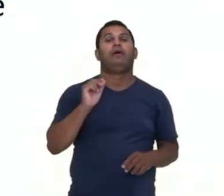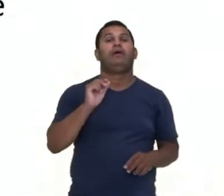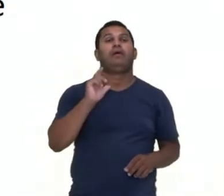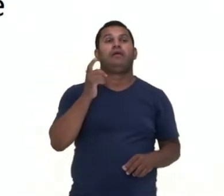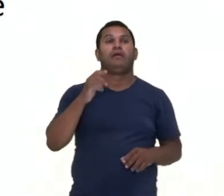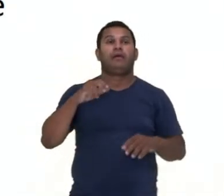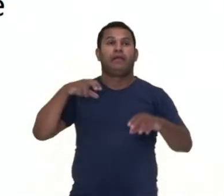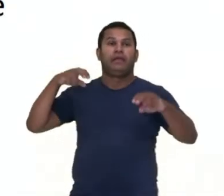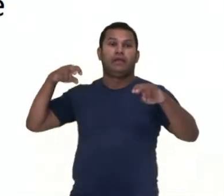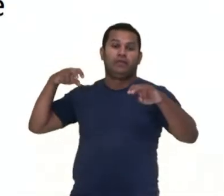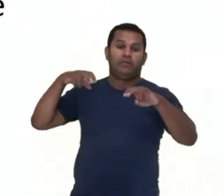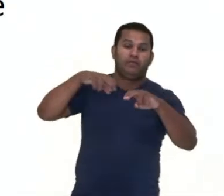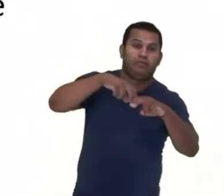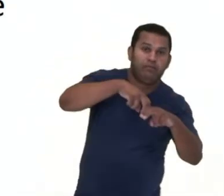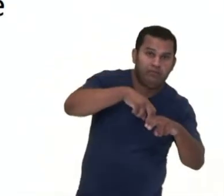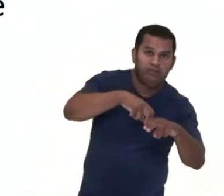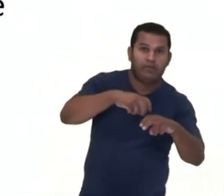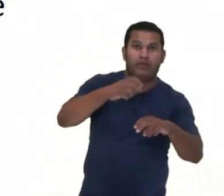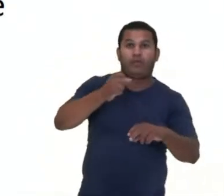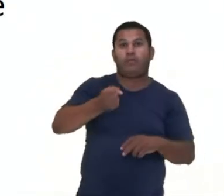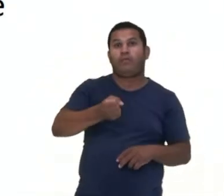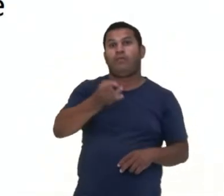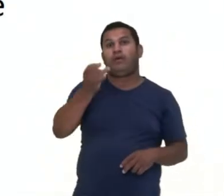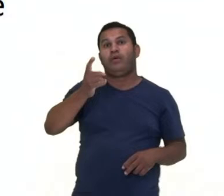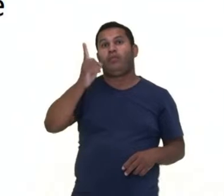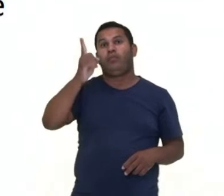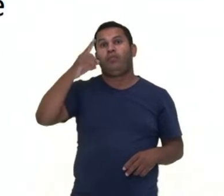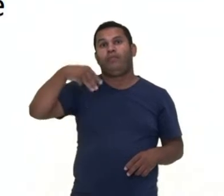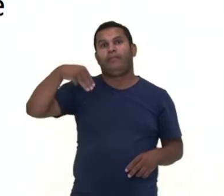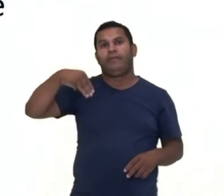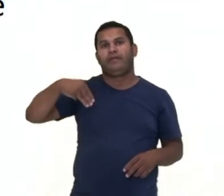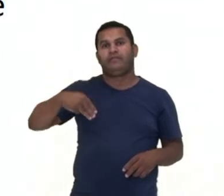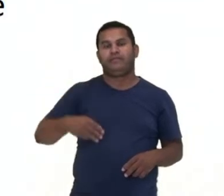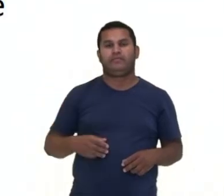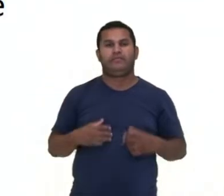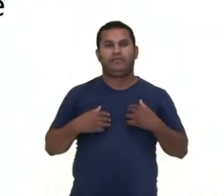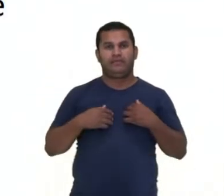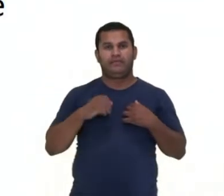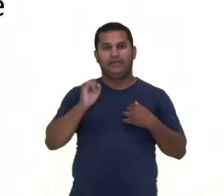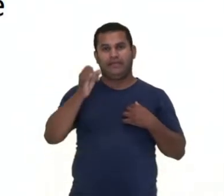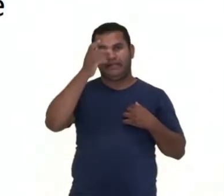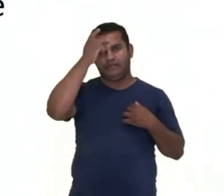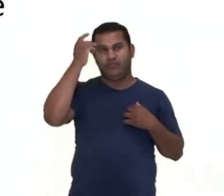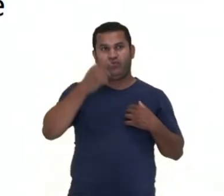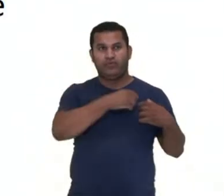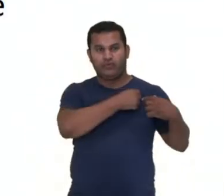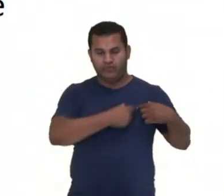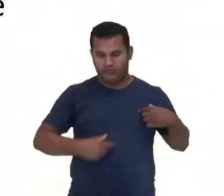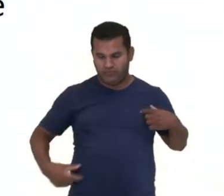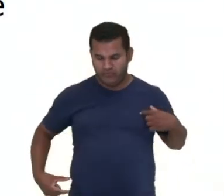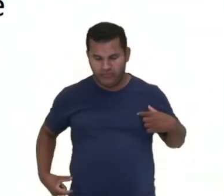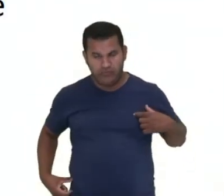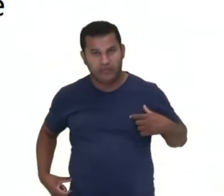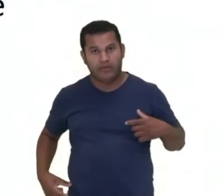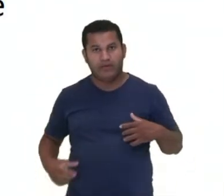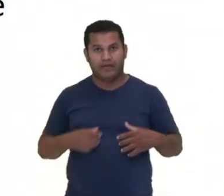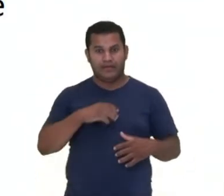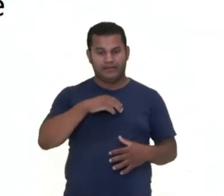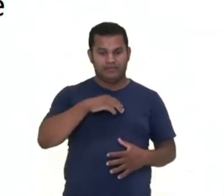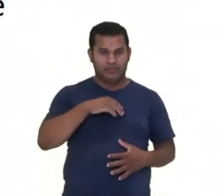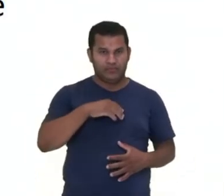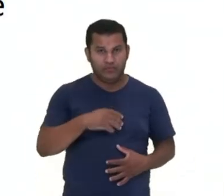a frente do carro é amassada. Um ocupante, restringindo pelo cinto de segurança e pelo